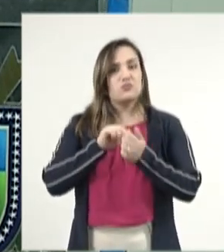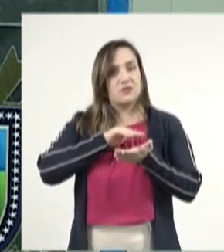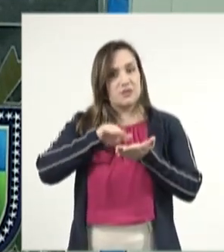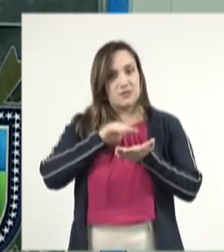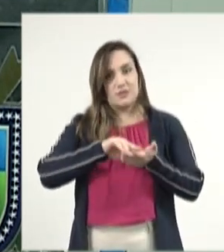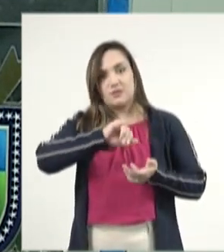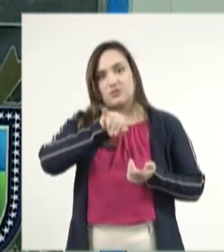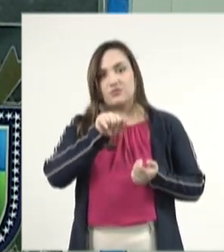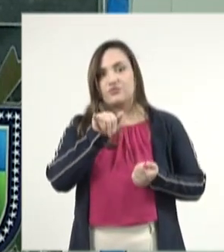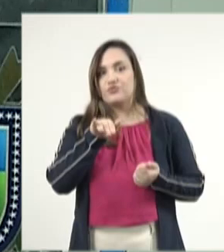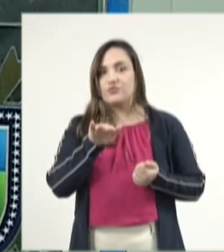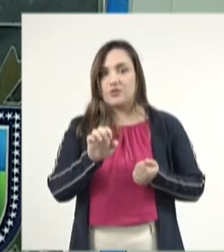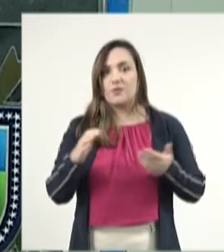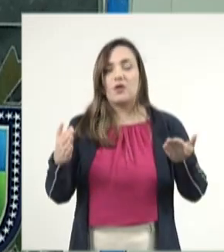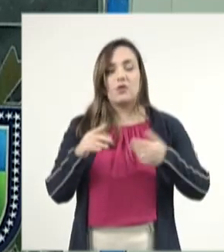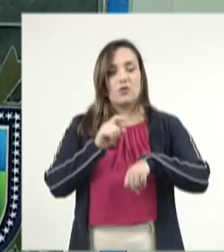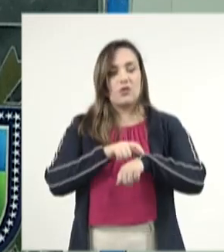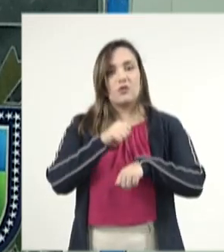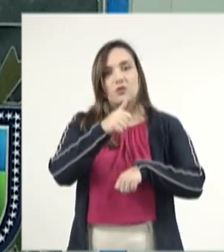Jaime Verruc.